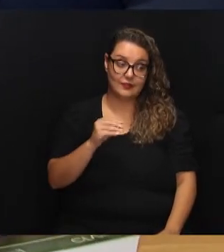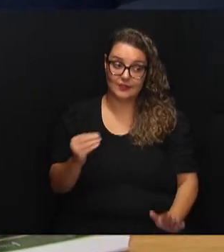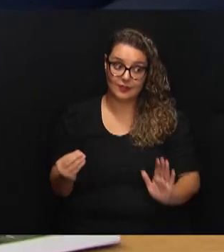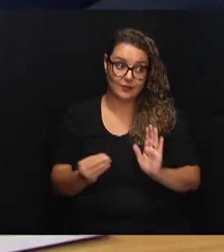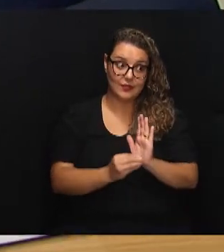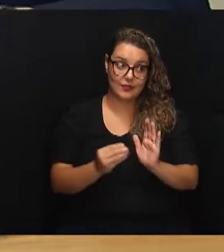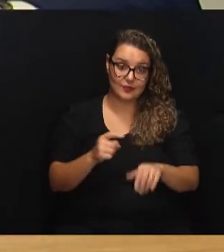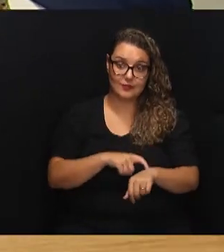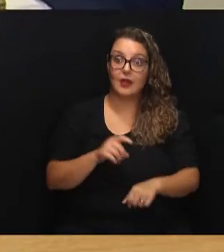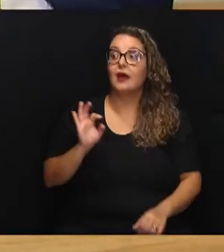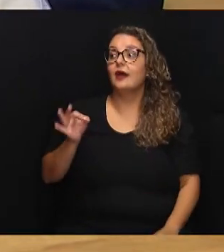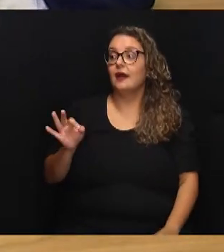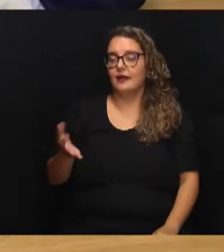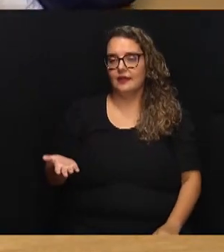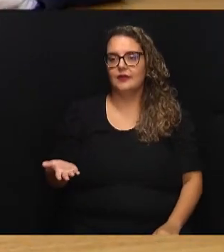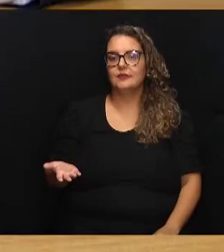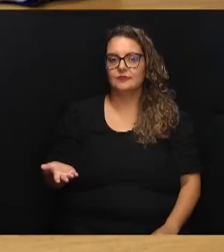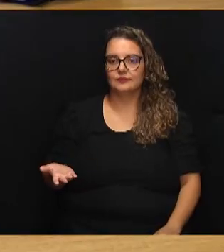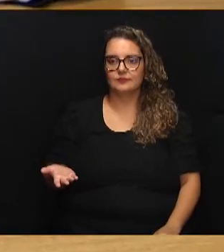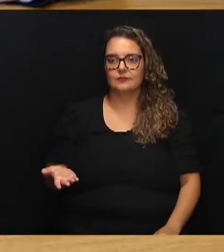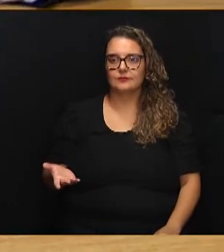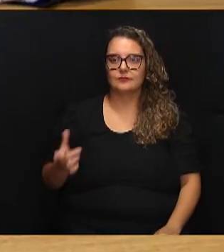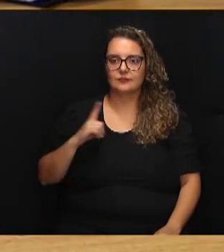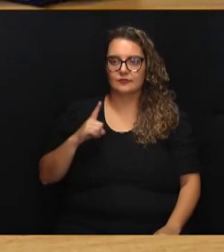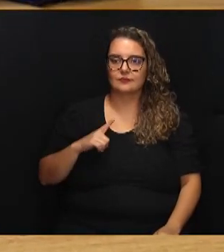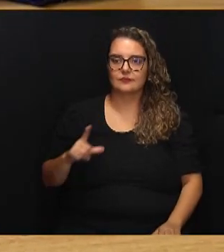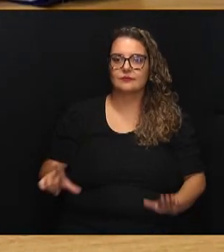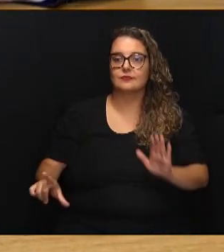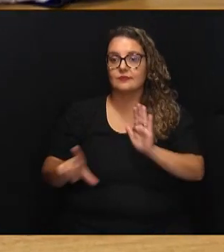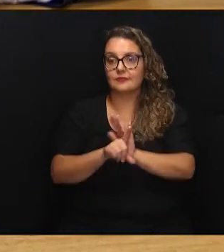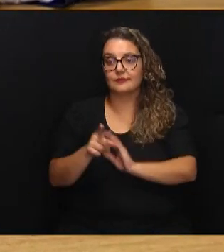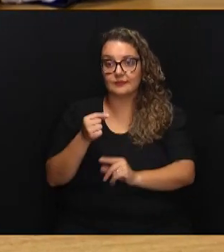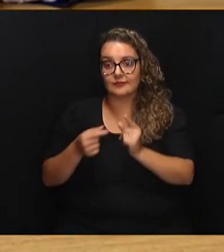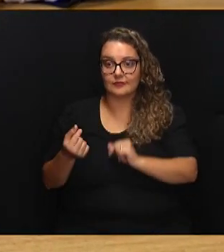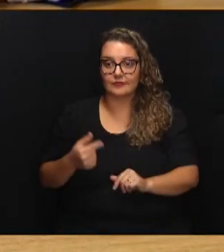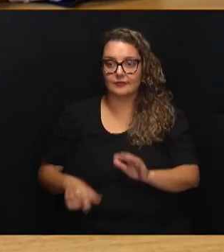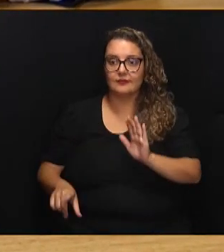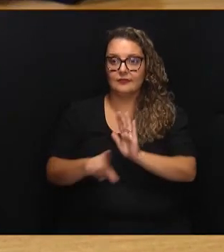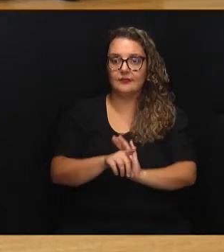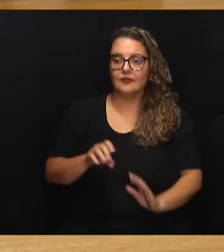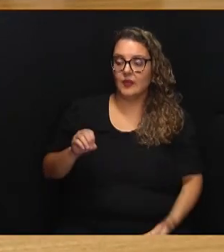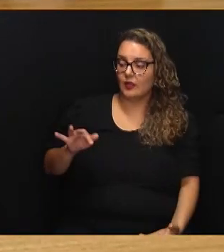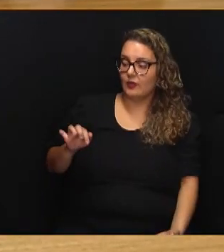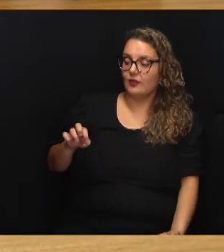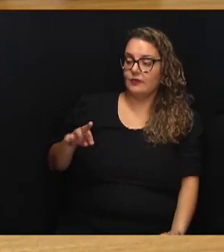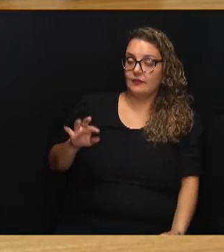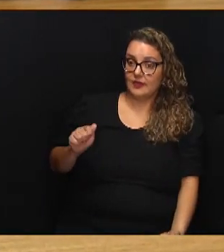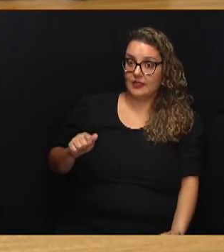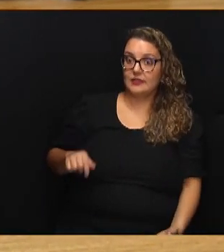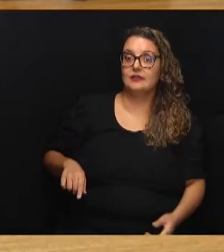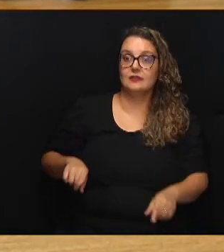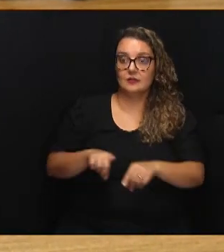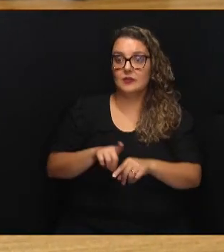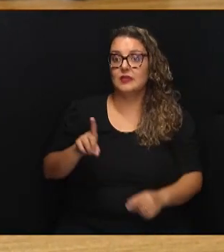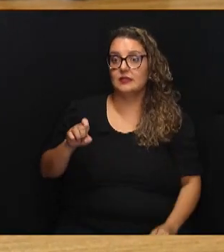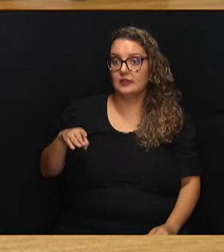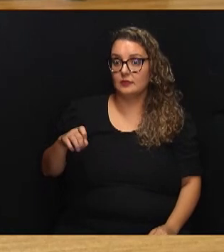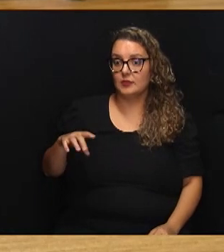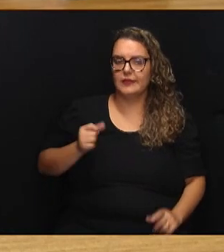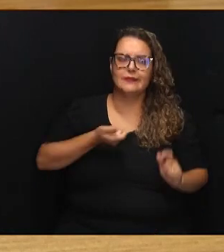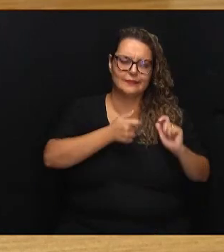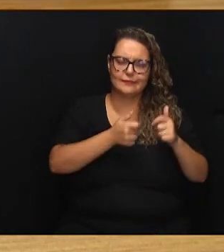também, né? Com certeza. Existe uma lei no mercado financeiro que é chamada de lei da oferta e da demanda, né? E ela é muito clássica de